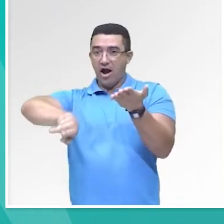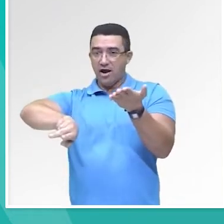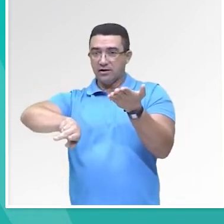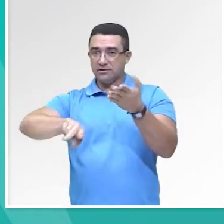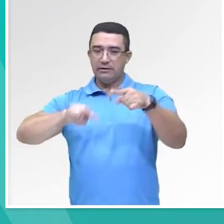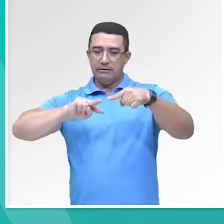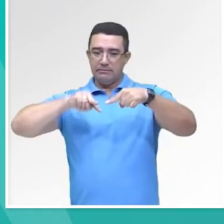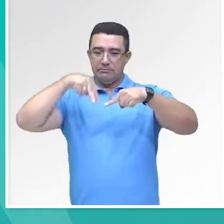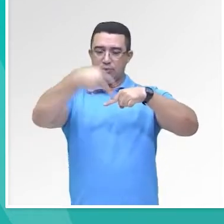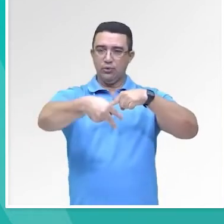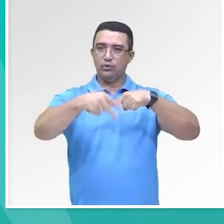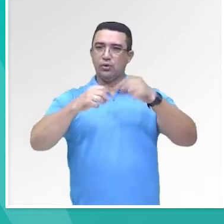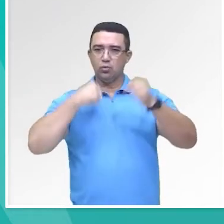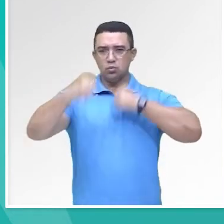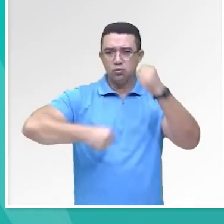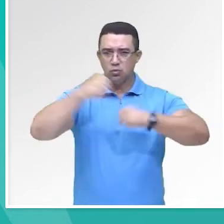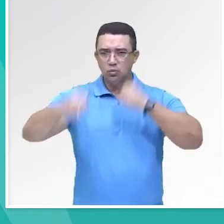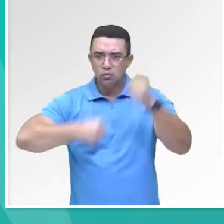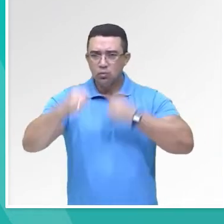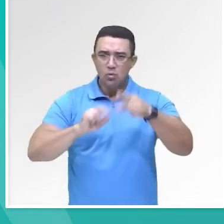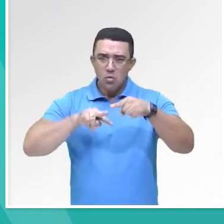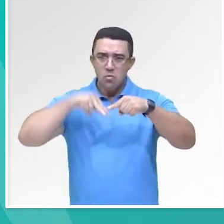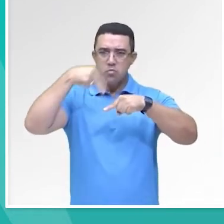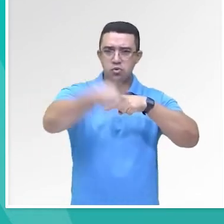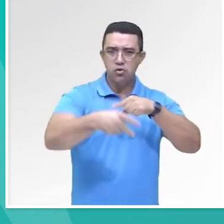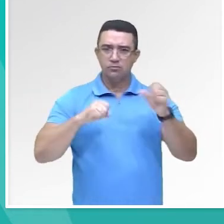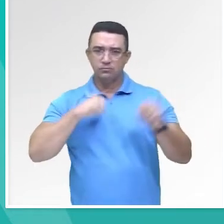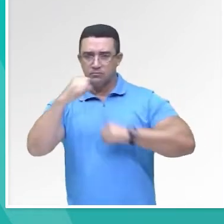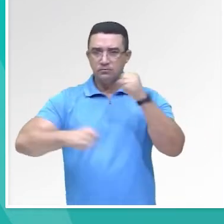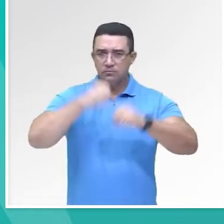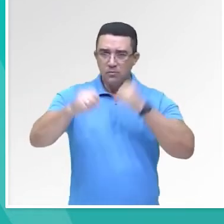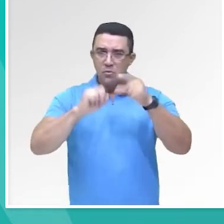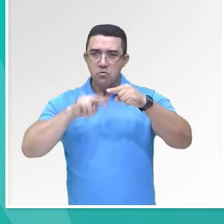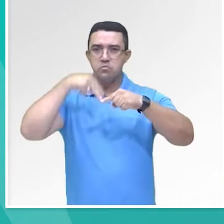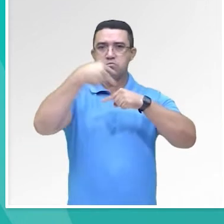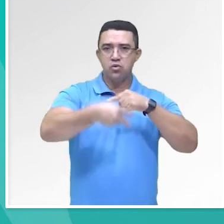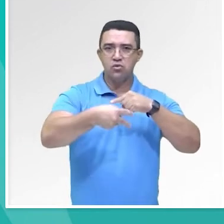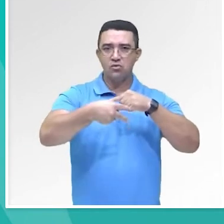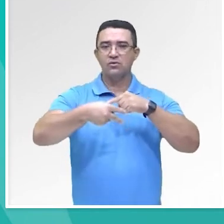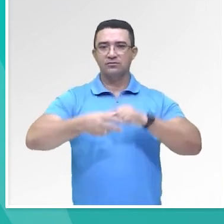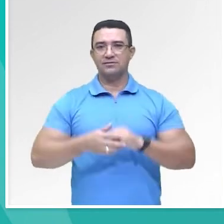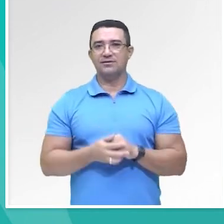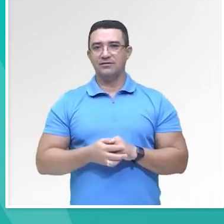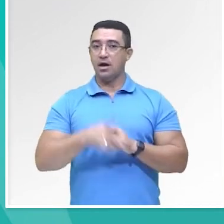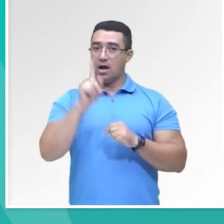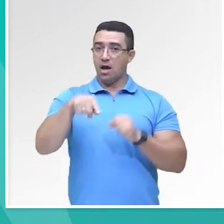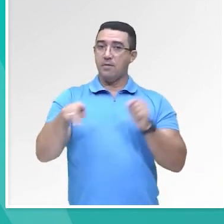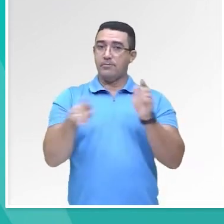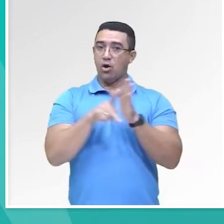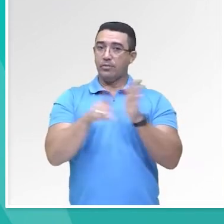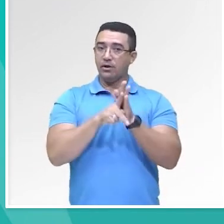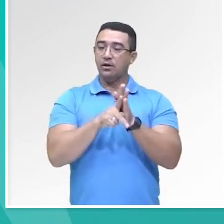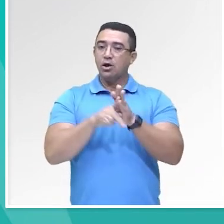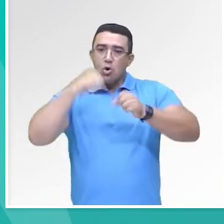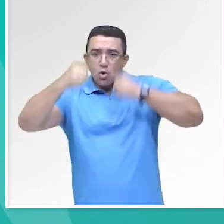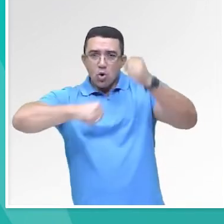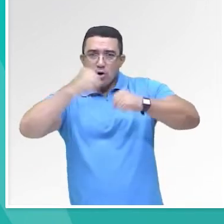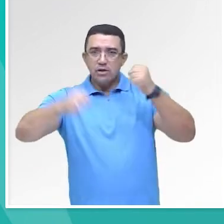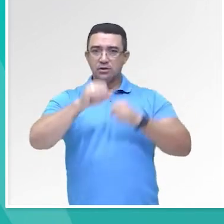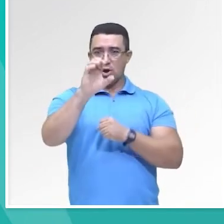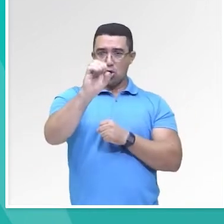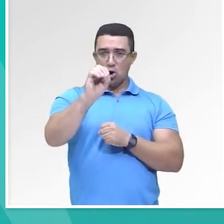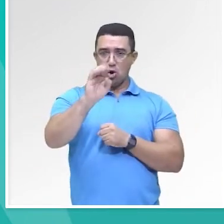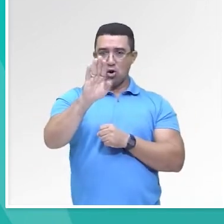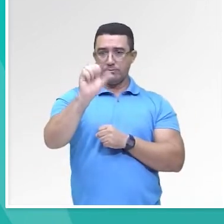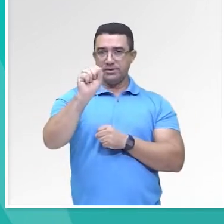a outra, e nos obstáculos nós vamos ter 28 barreiras, sendo também acompanhada de um fosso